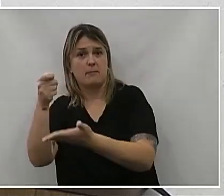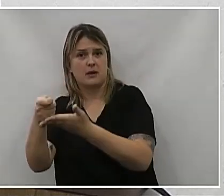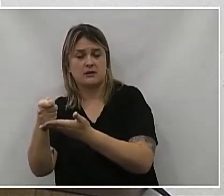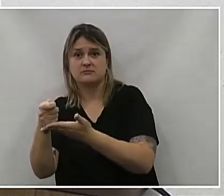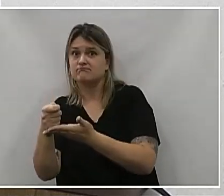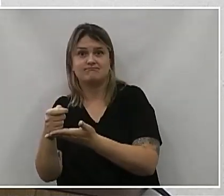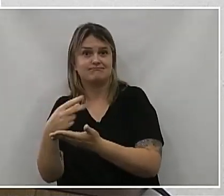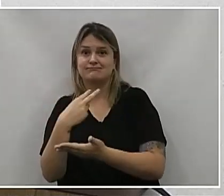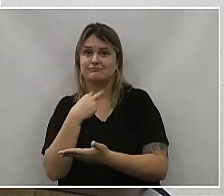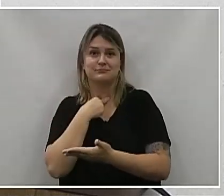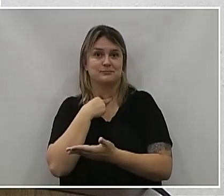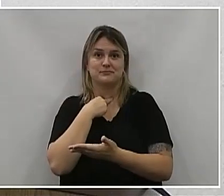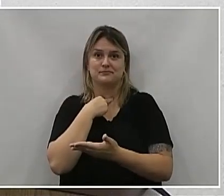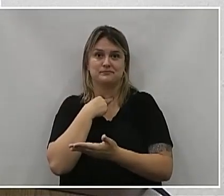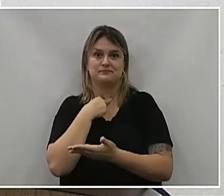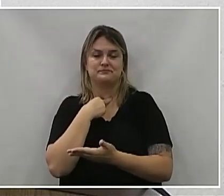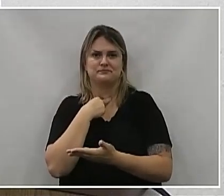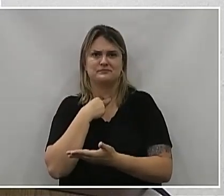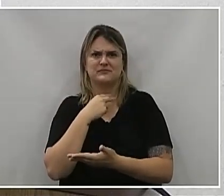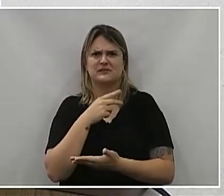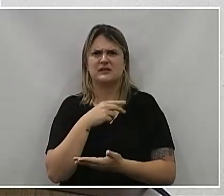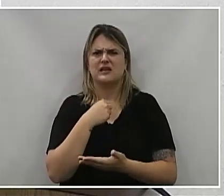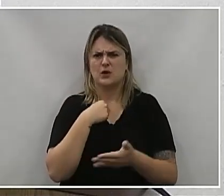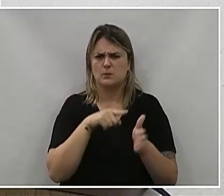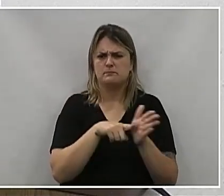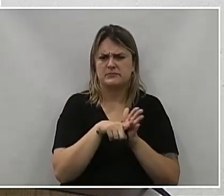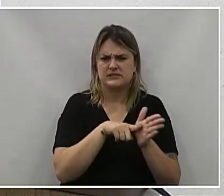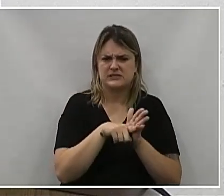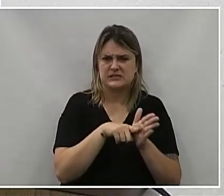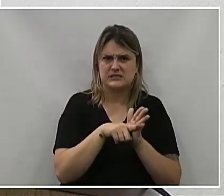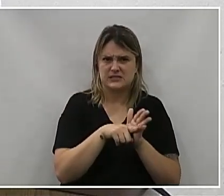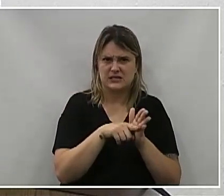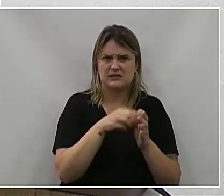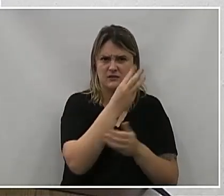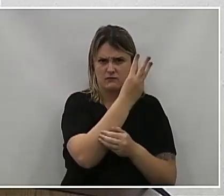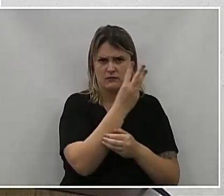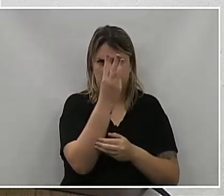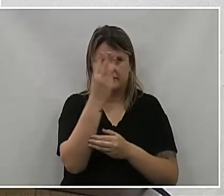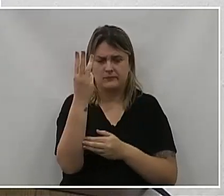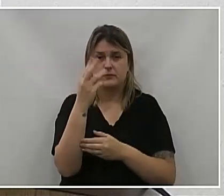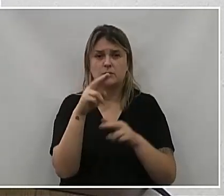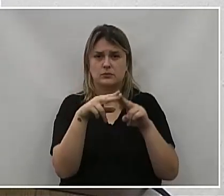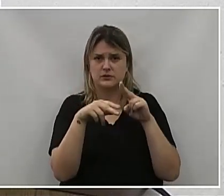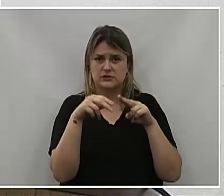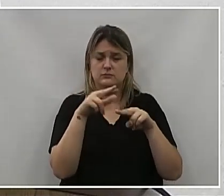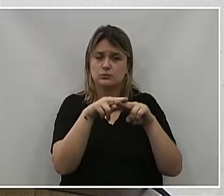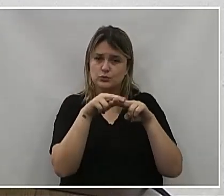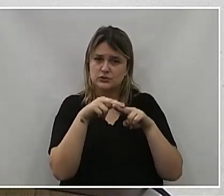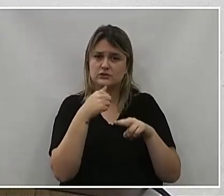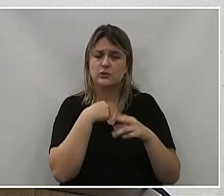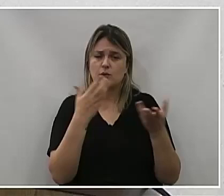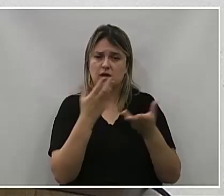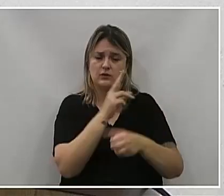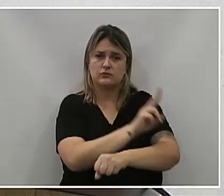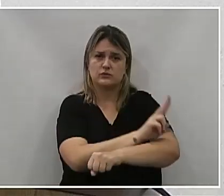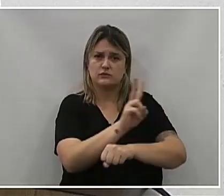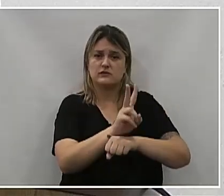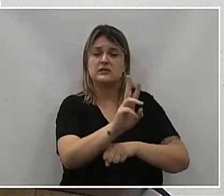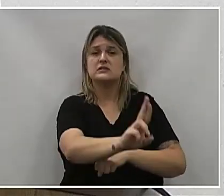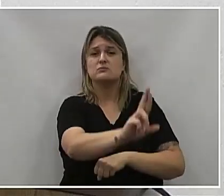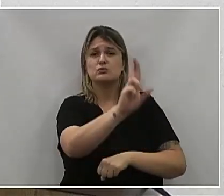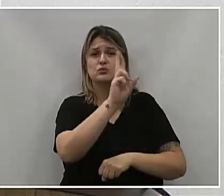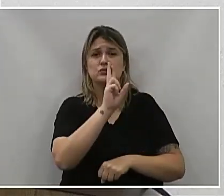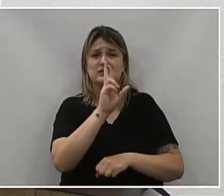não pode. Nós temos aqui relatos, eu tenho aqui que eu pesquisei no site Transparência, por isso eu quero que a Uniuv responda de